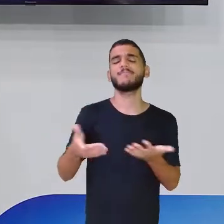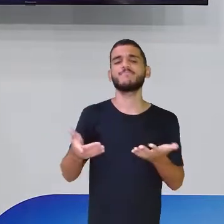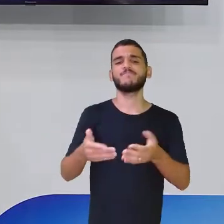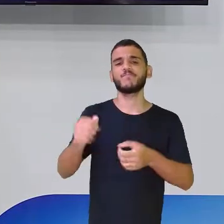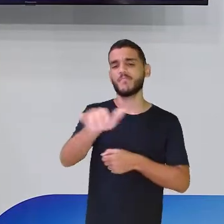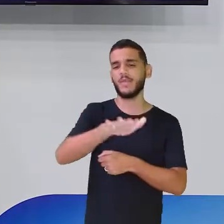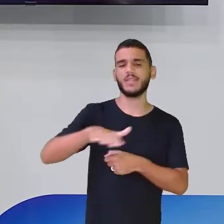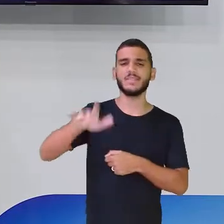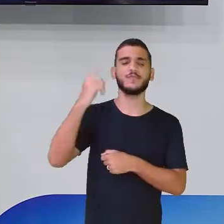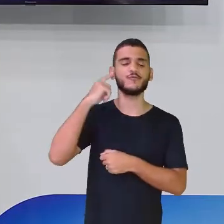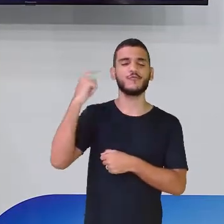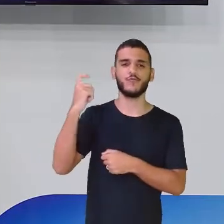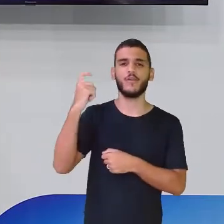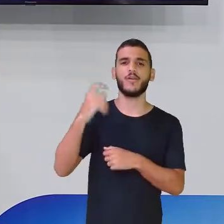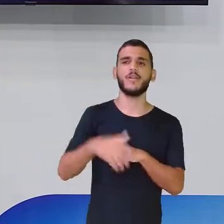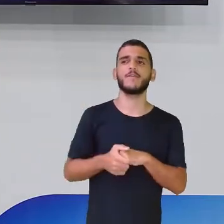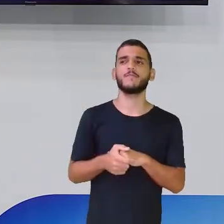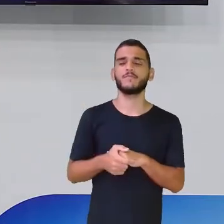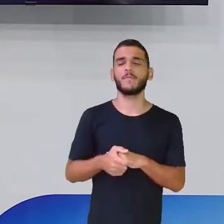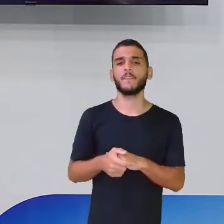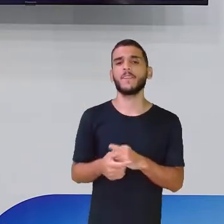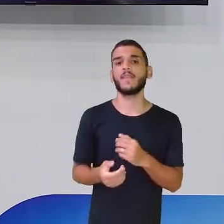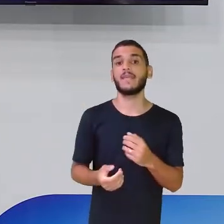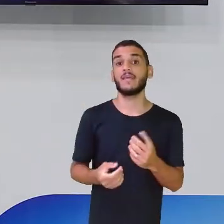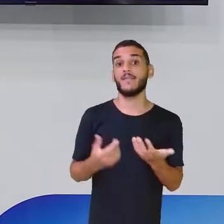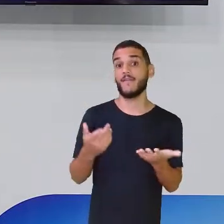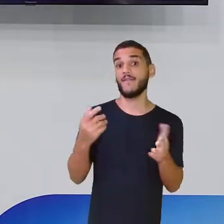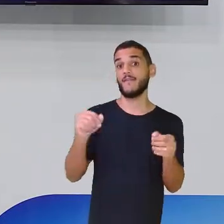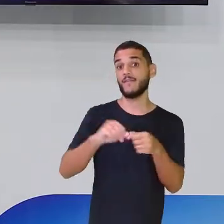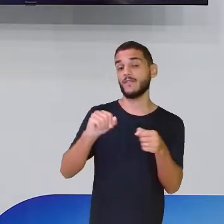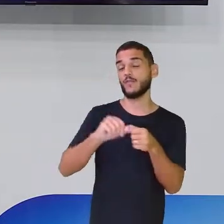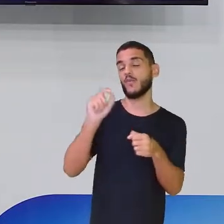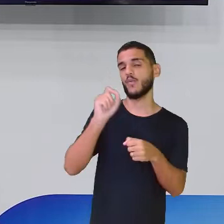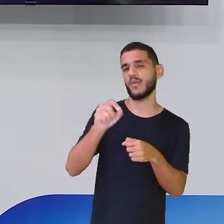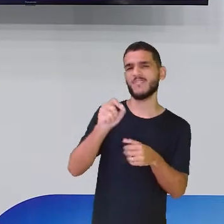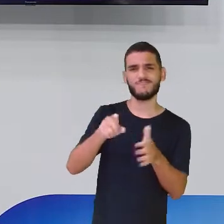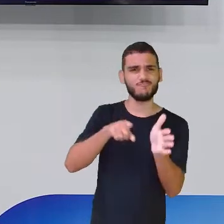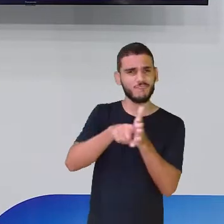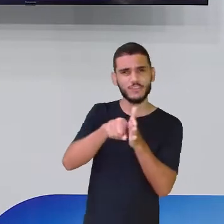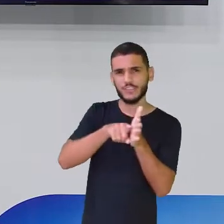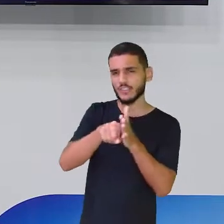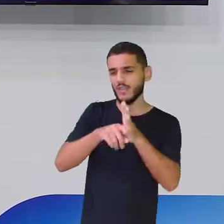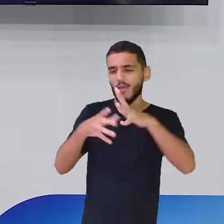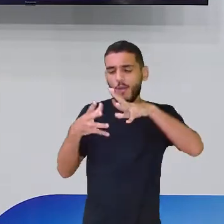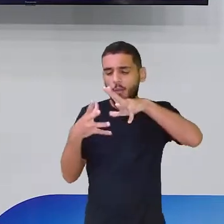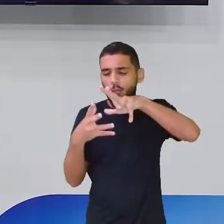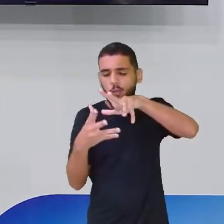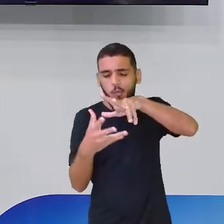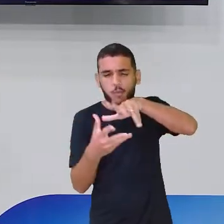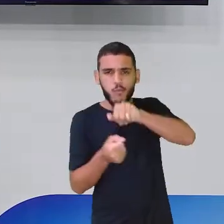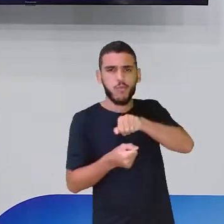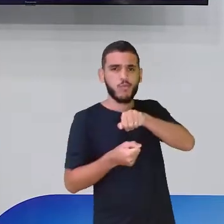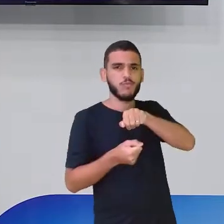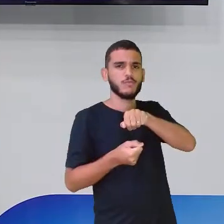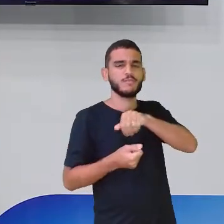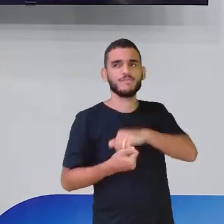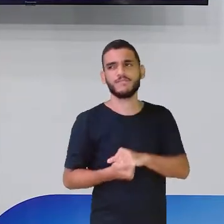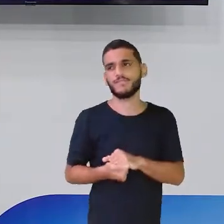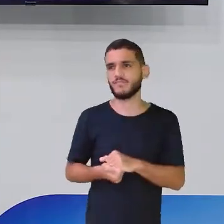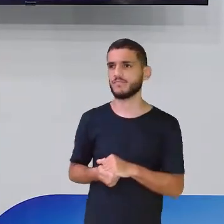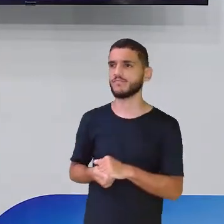E a partir daí, ele criou, ele fez muitas pesquisas pelo mundo inteiro. Então, acredita, gente, que ele saiu